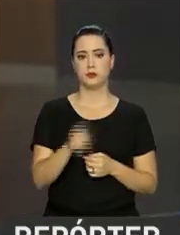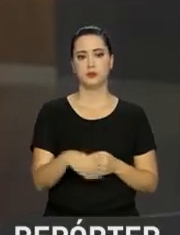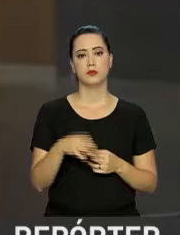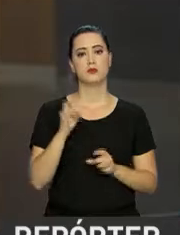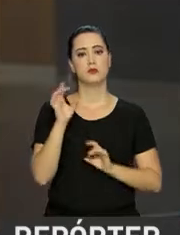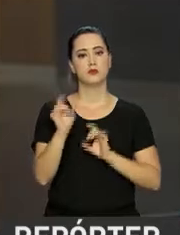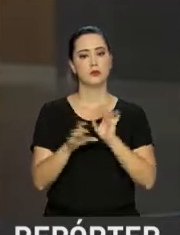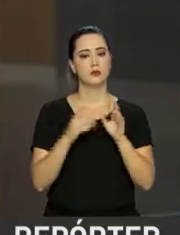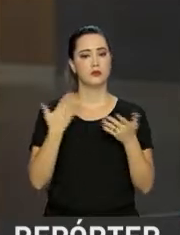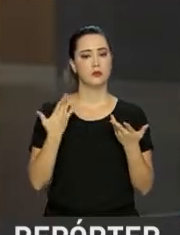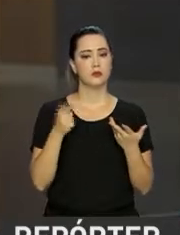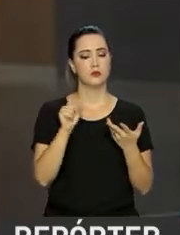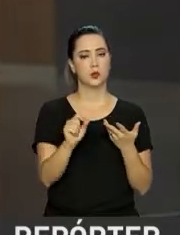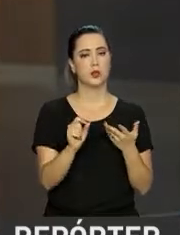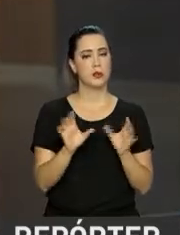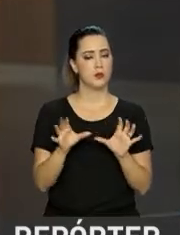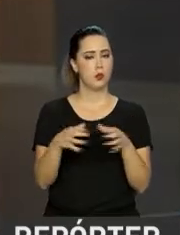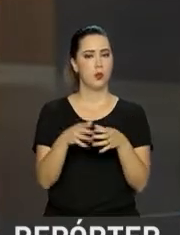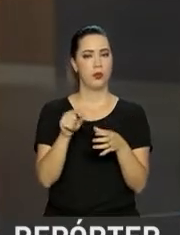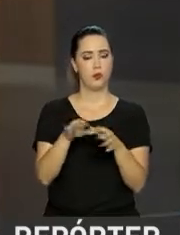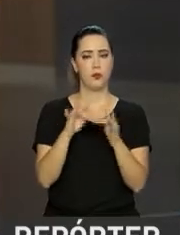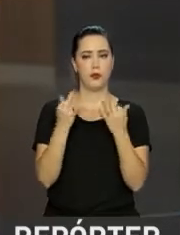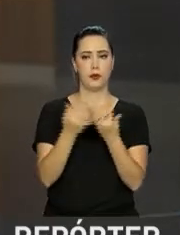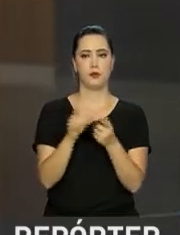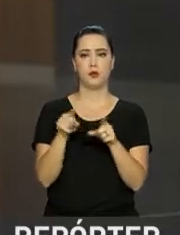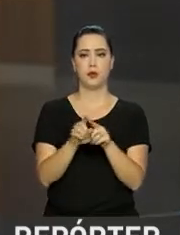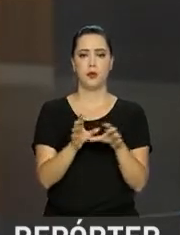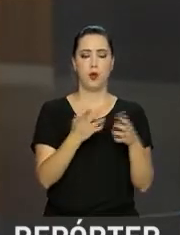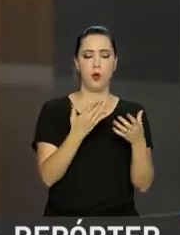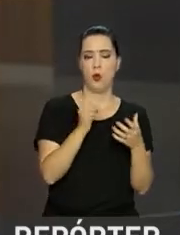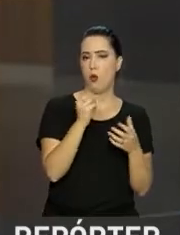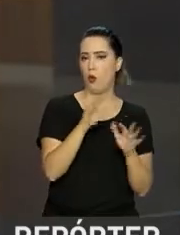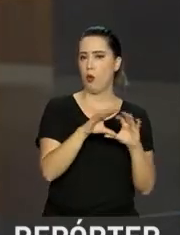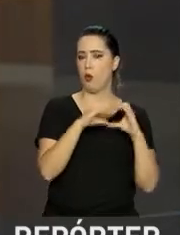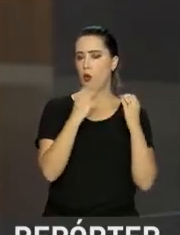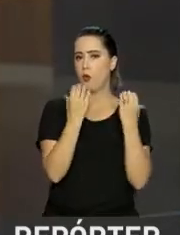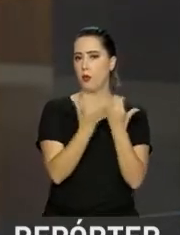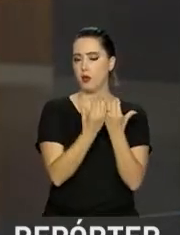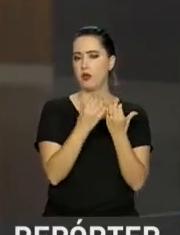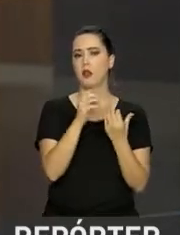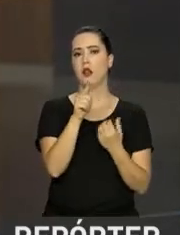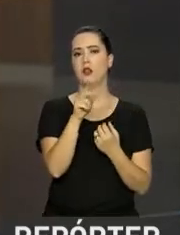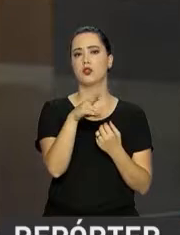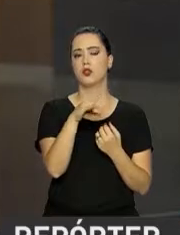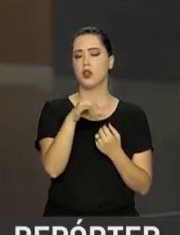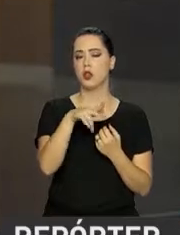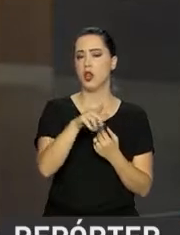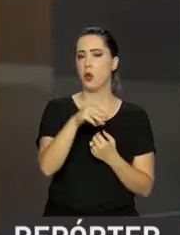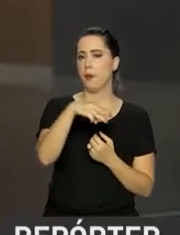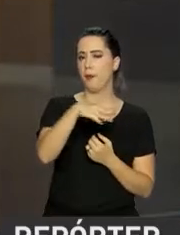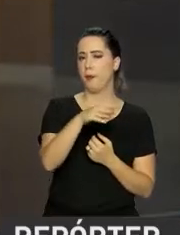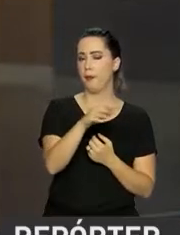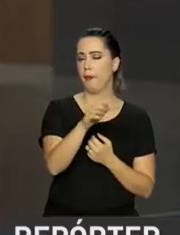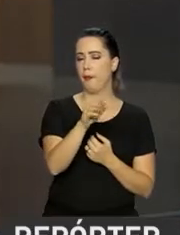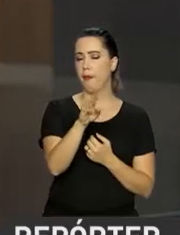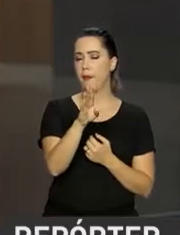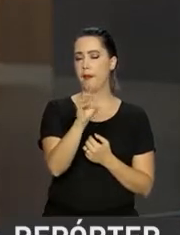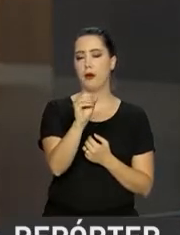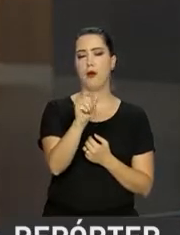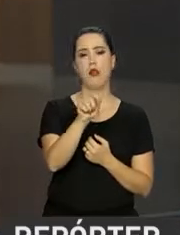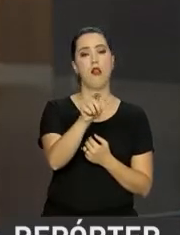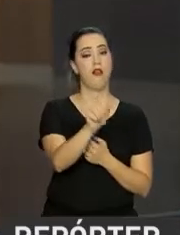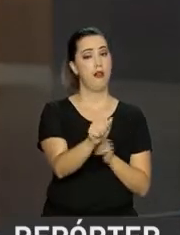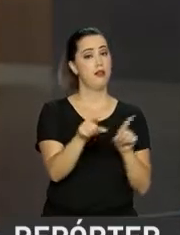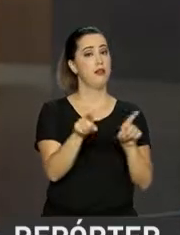suas especificidades é o trabalho social com comunidades quilombolas é tem as suas especificidades com as comunidades